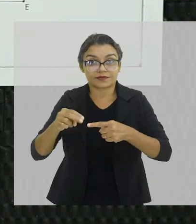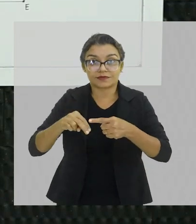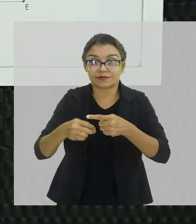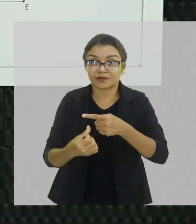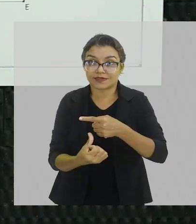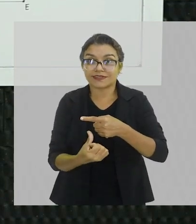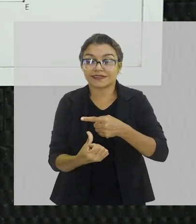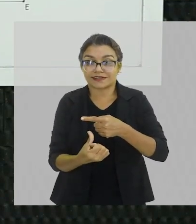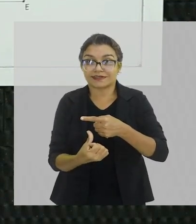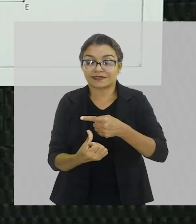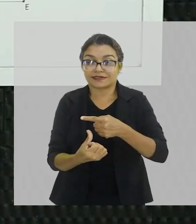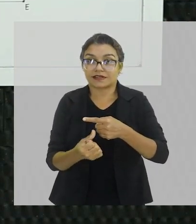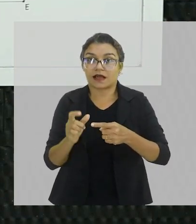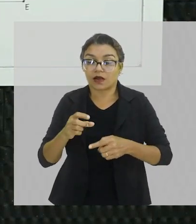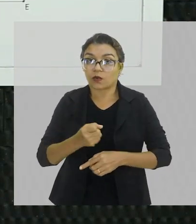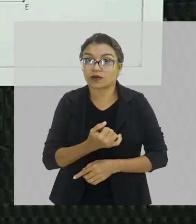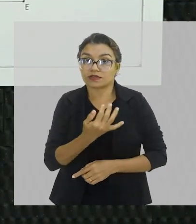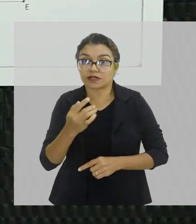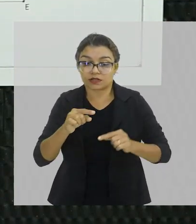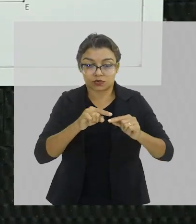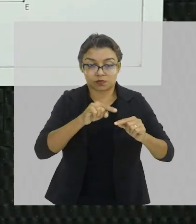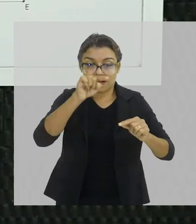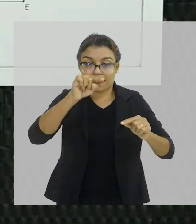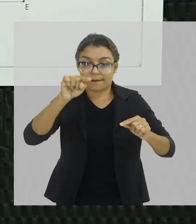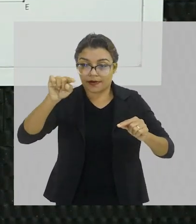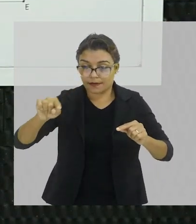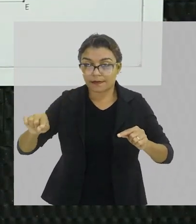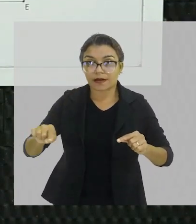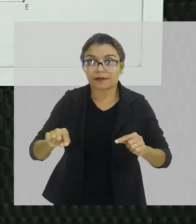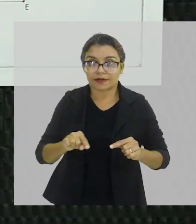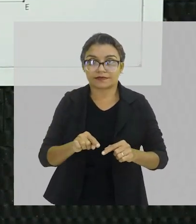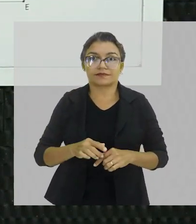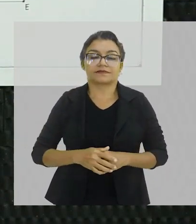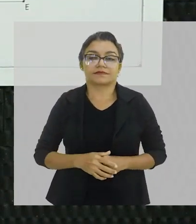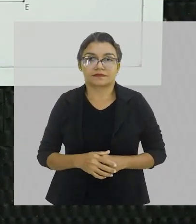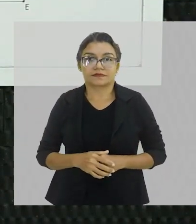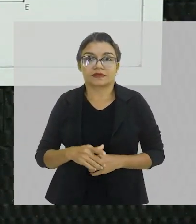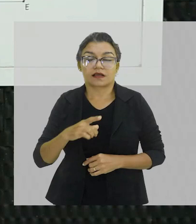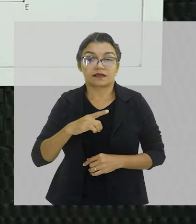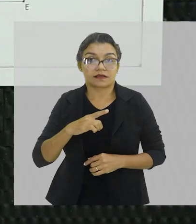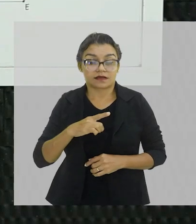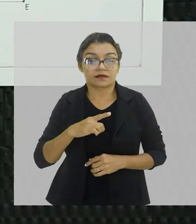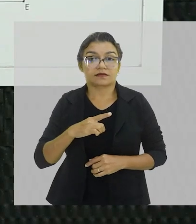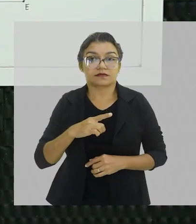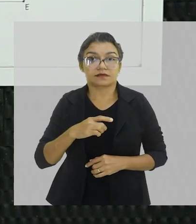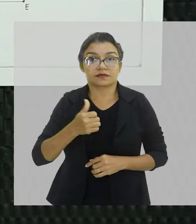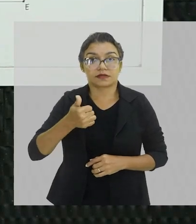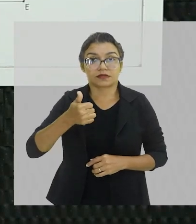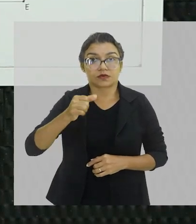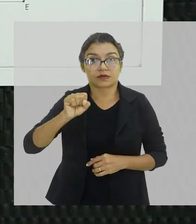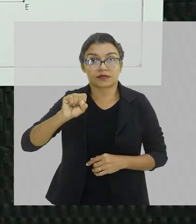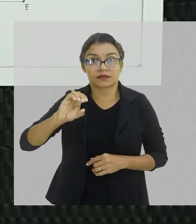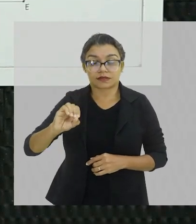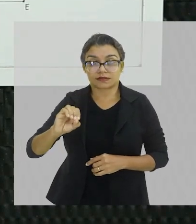é a quantidade de lados do meu polígono, certo? Então, aqui vai ficar 180 graus,